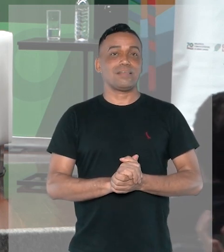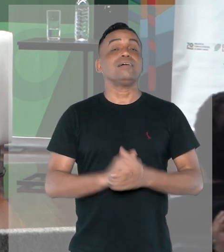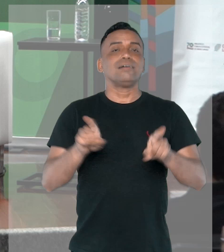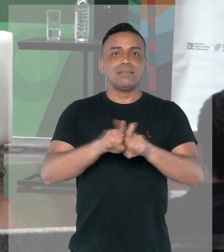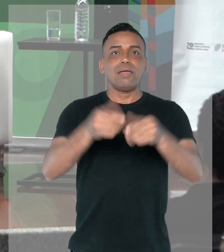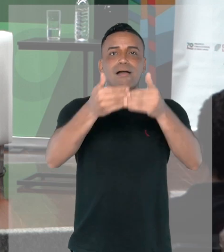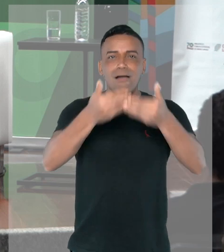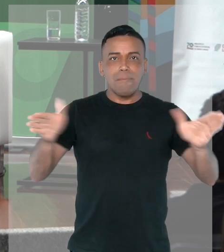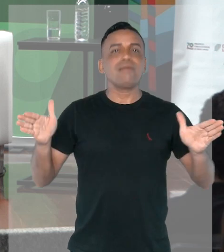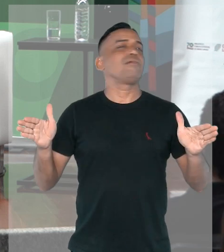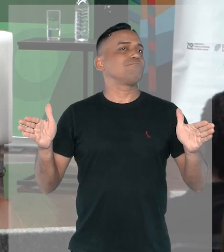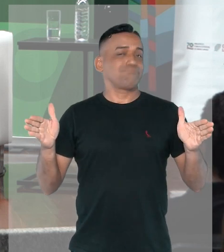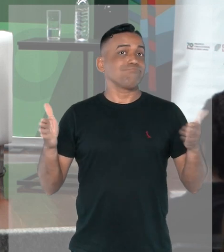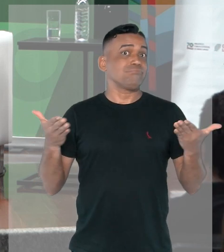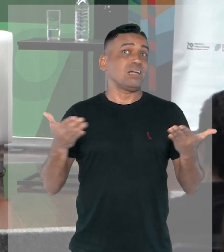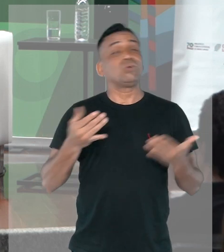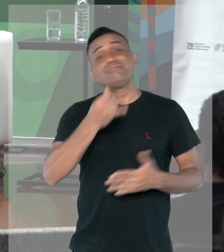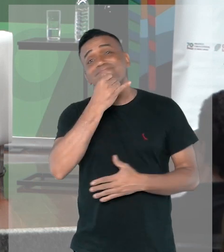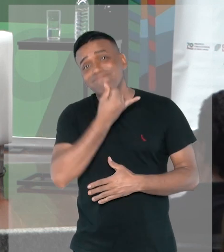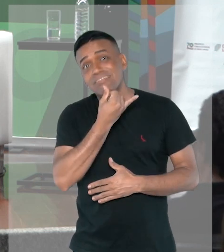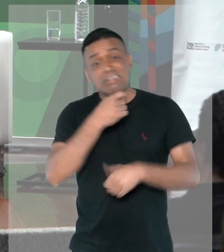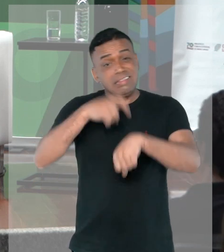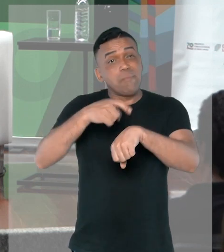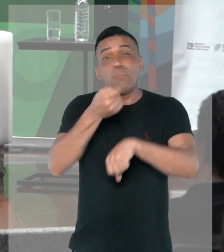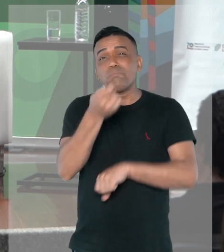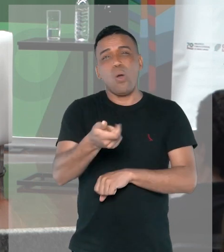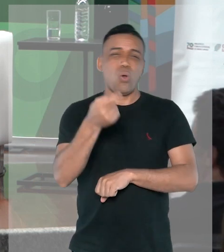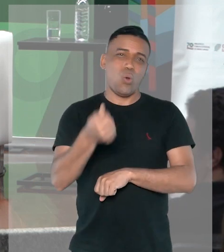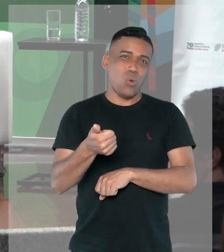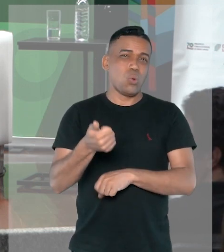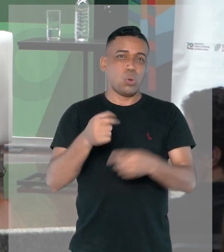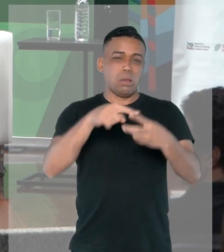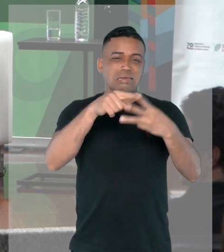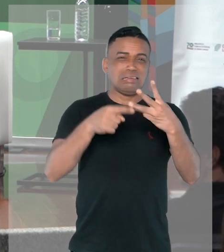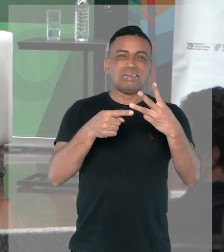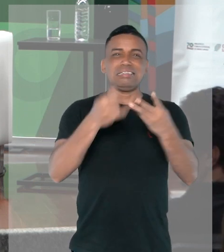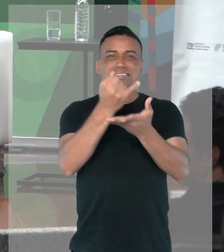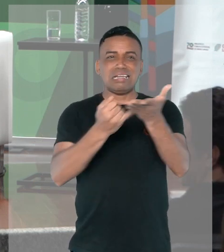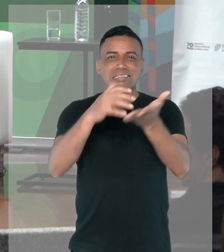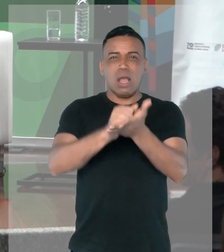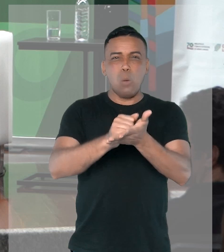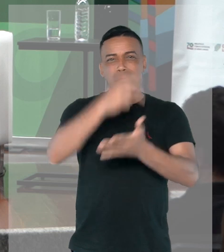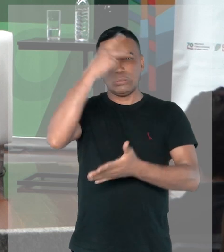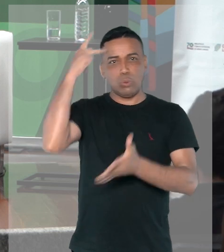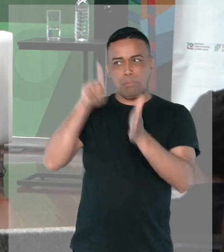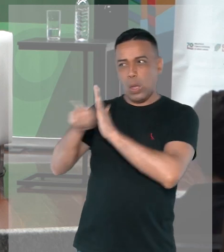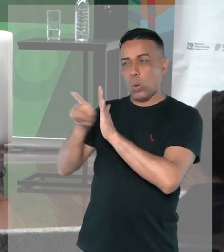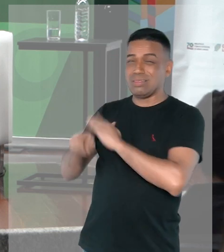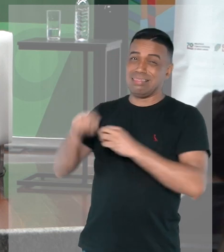E quero abrir aí para... A gente, infelizmente, não vai ter muito tempo, então talvez a gente tenha 3 ou 4 inscrições.